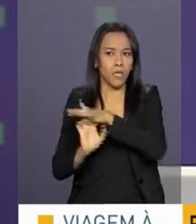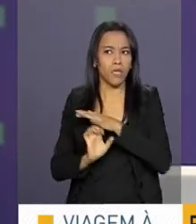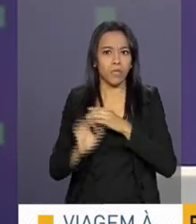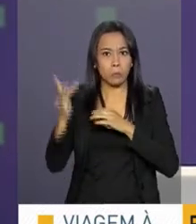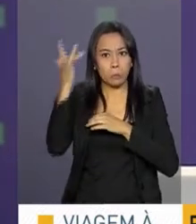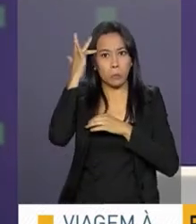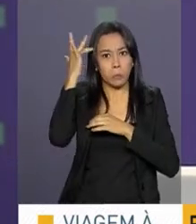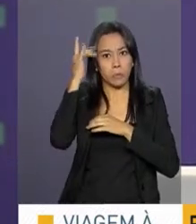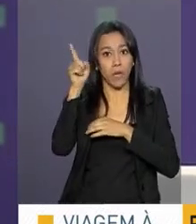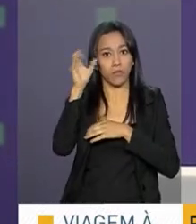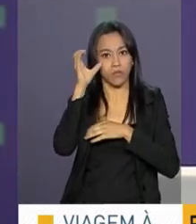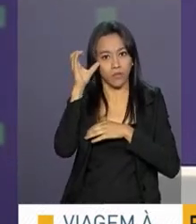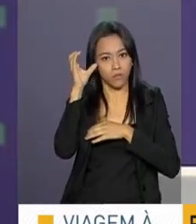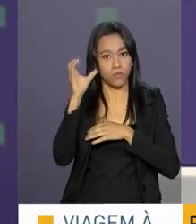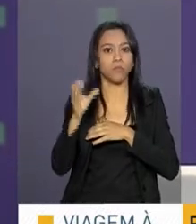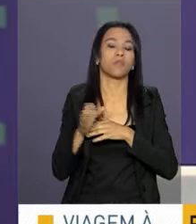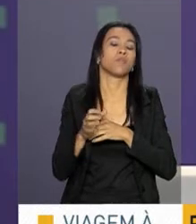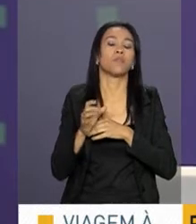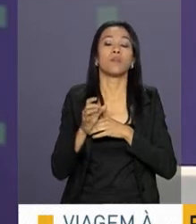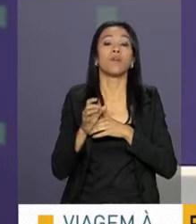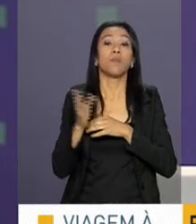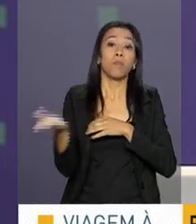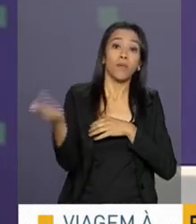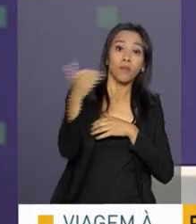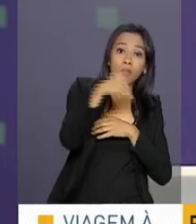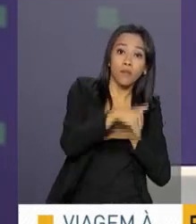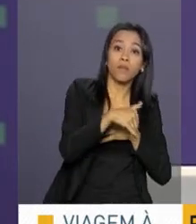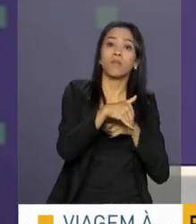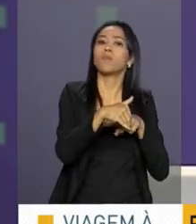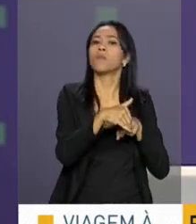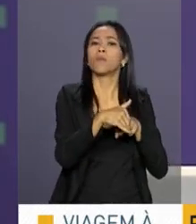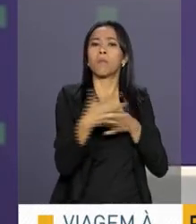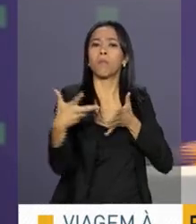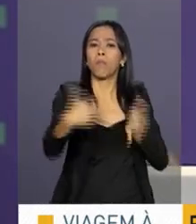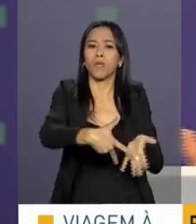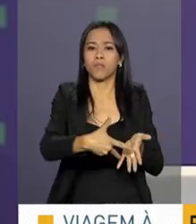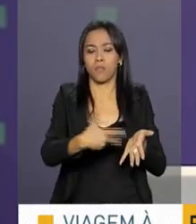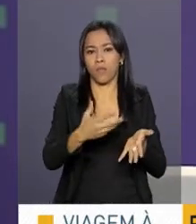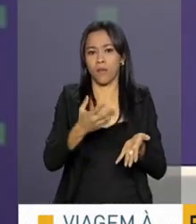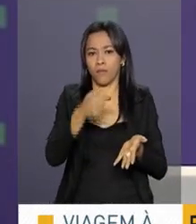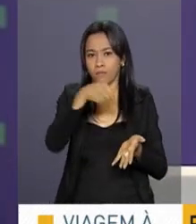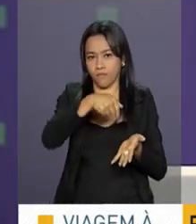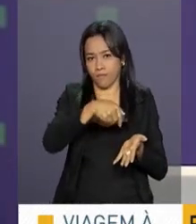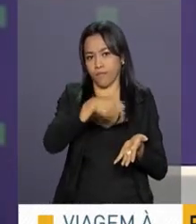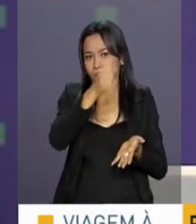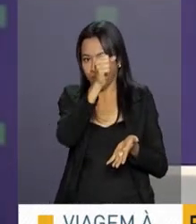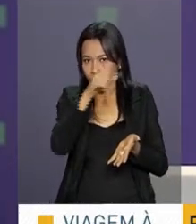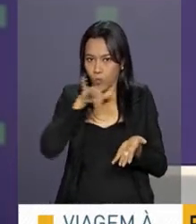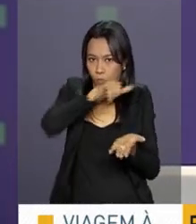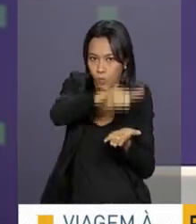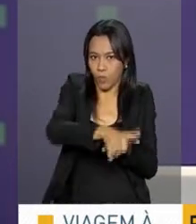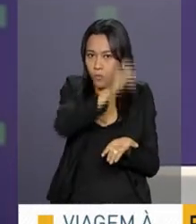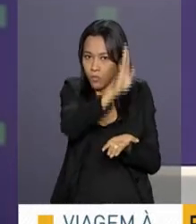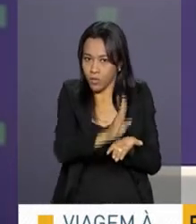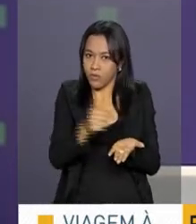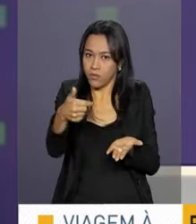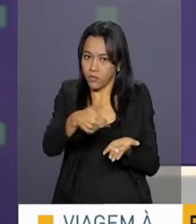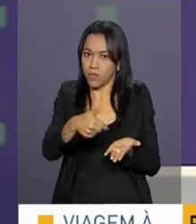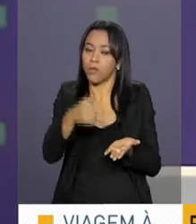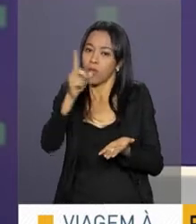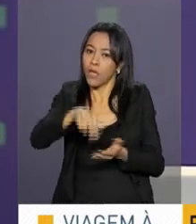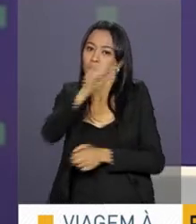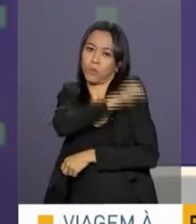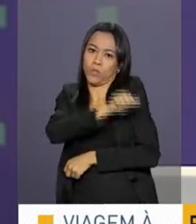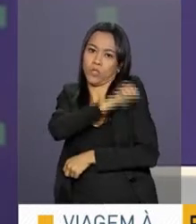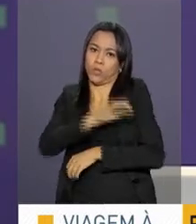China, no rearranjo acionário do Galeão, né, que vai viabilizar, né, a concessão do Galeão, que